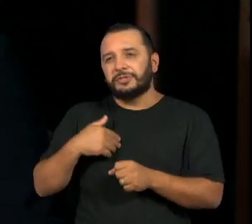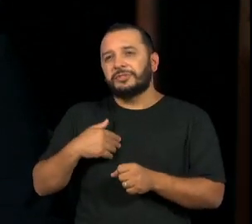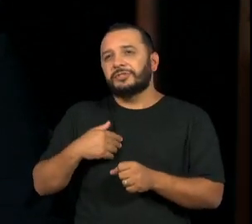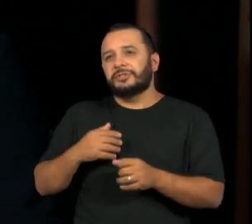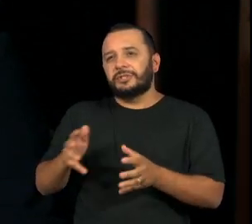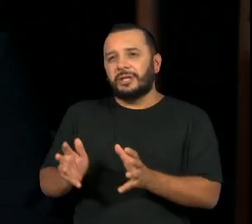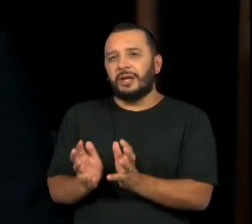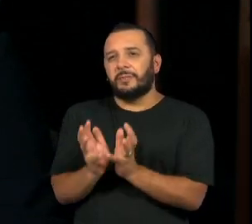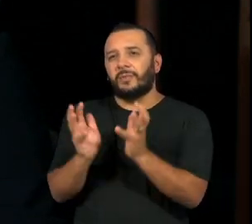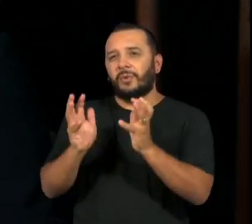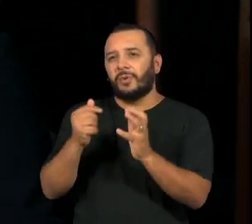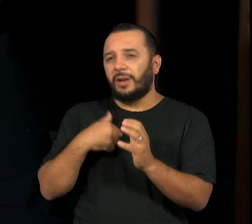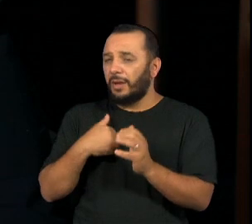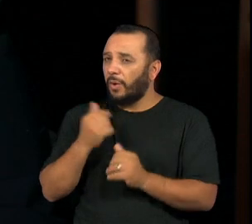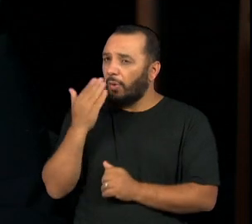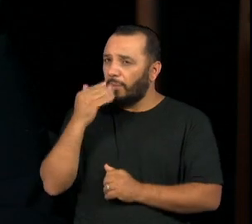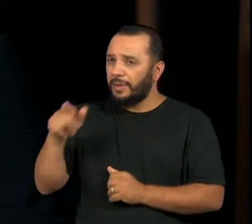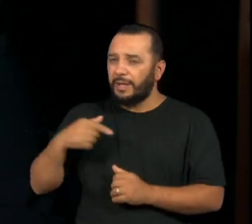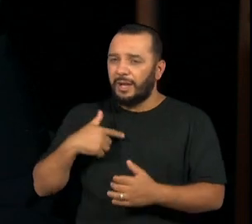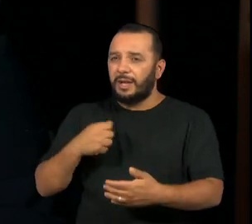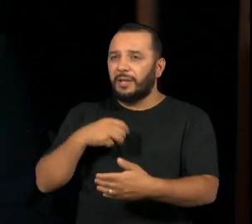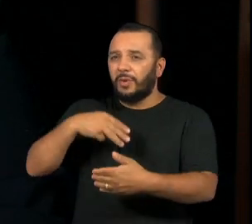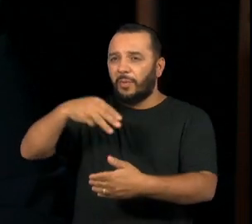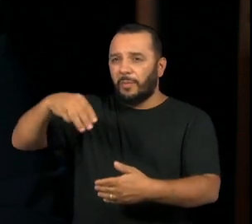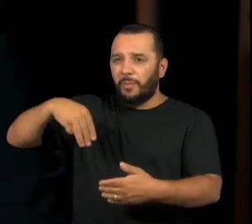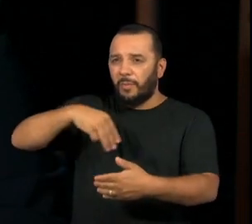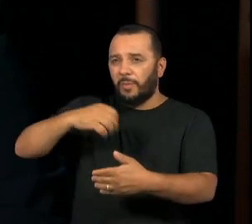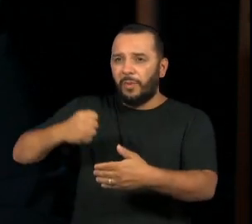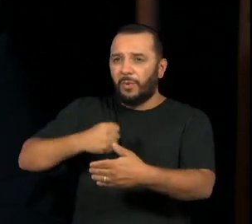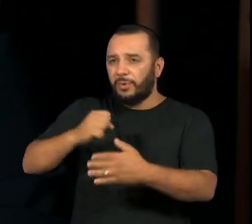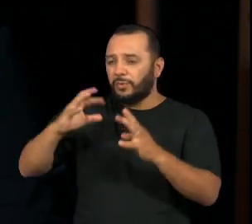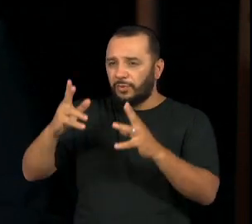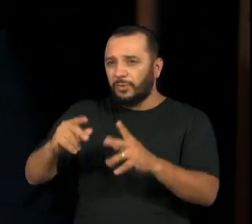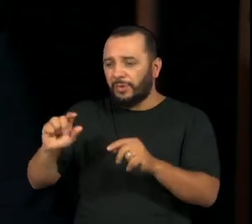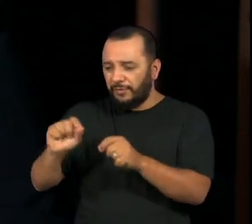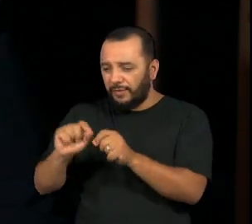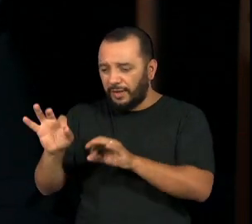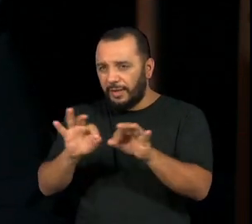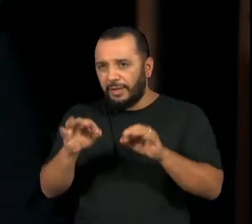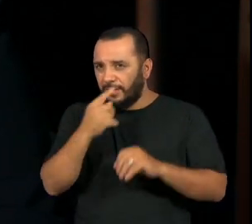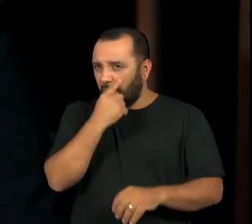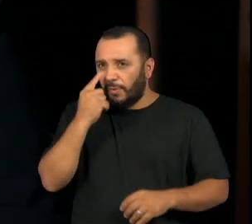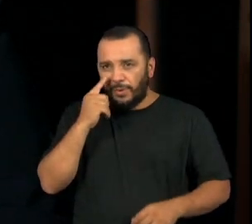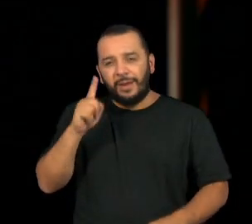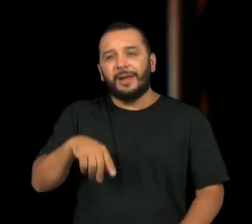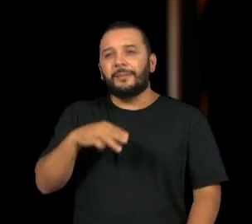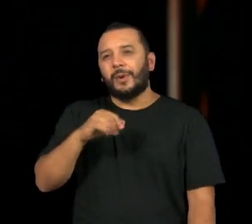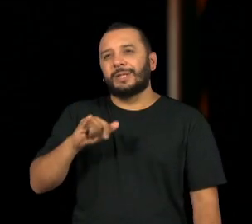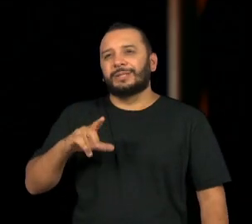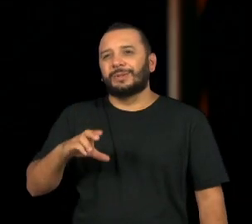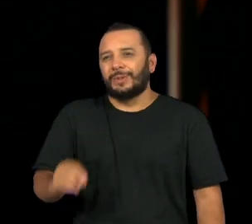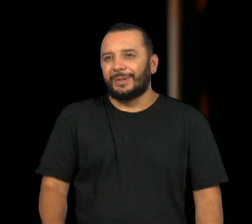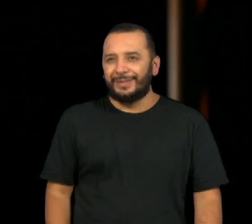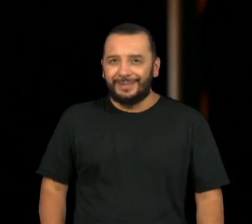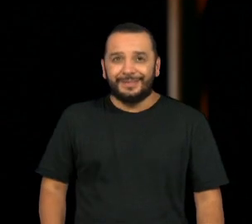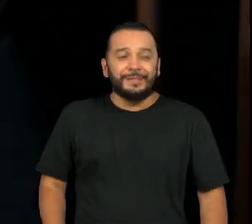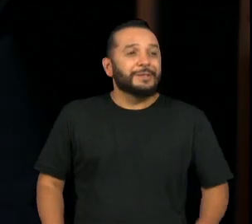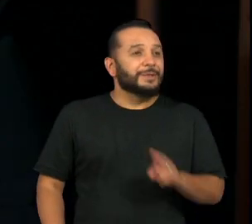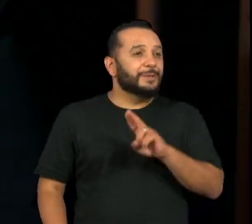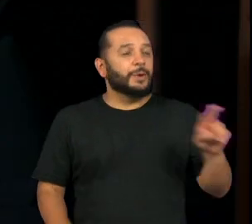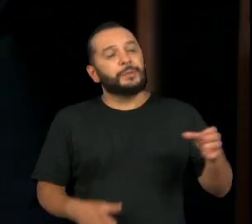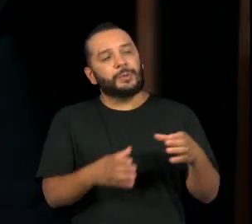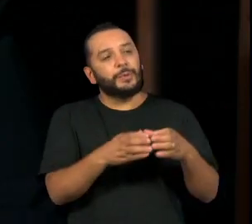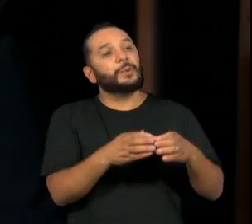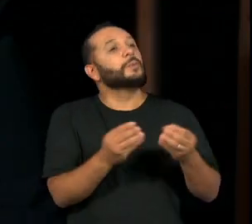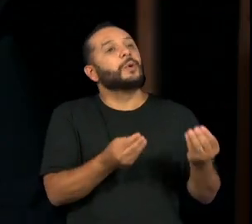pensando como tudo é feito a olho. Isso é Maurício Pereira. Maravilha. Né? E o nome da banda? O nome é o seguinte, a gente